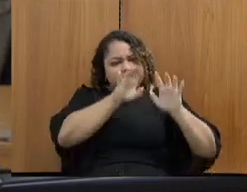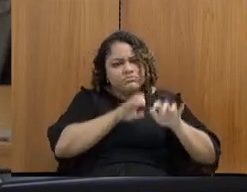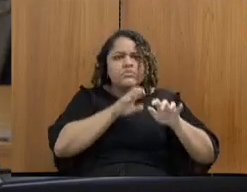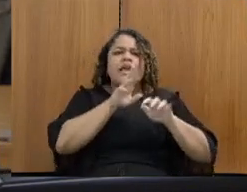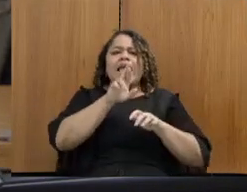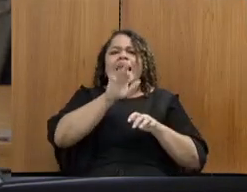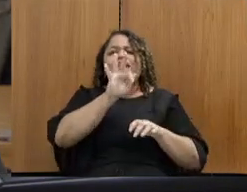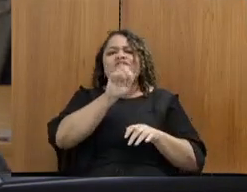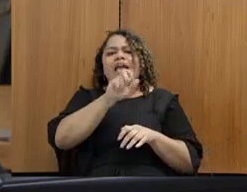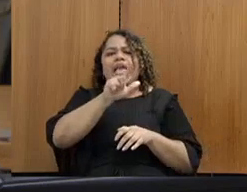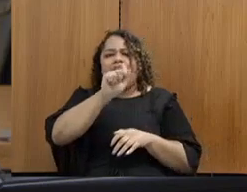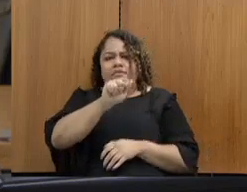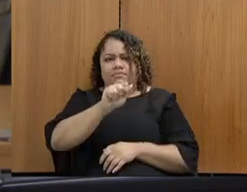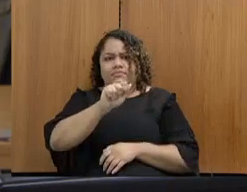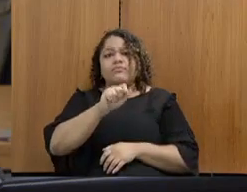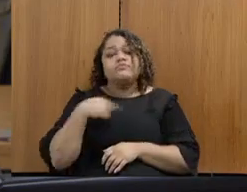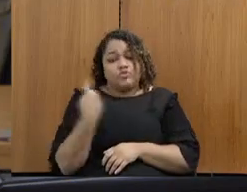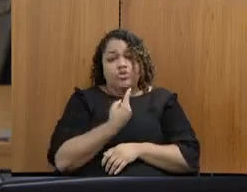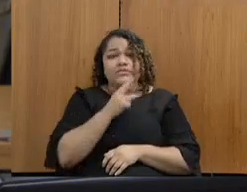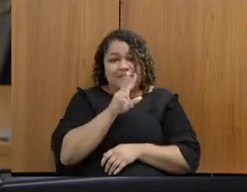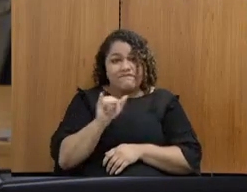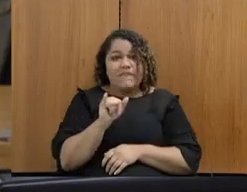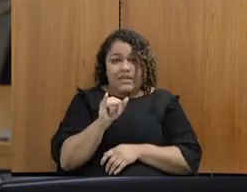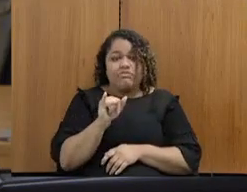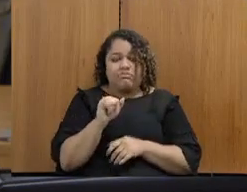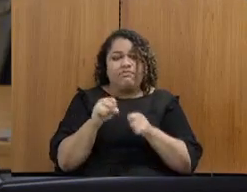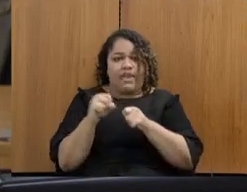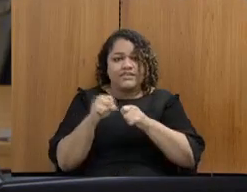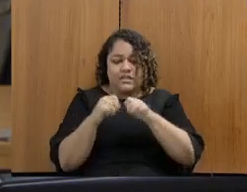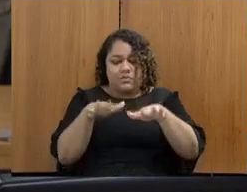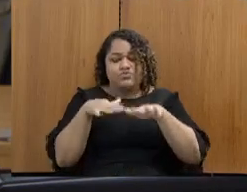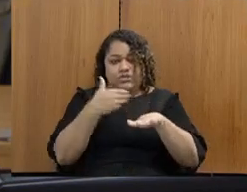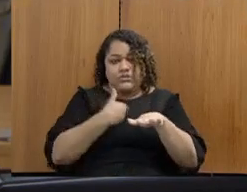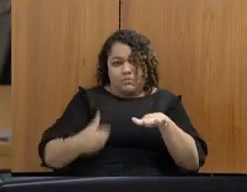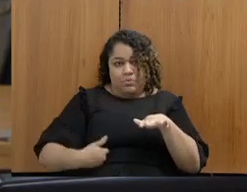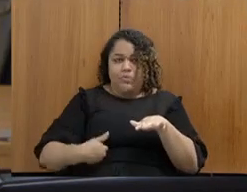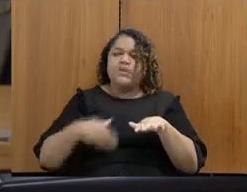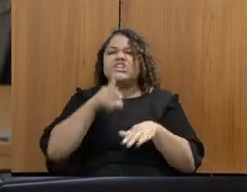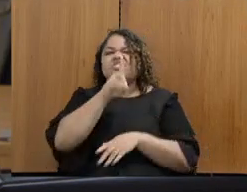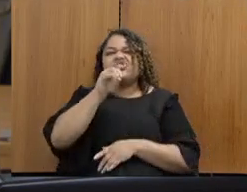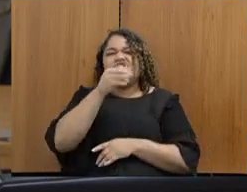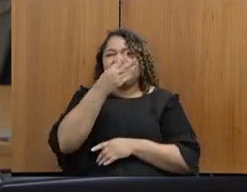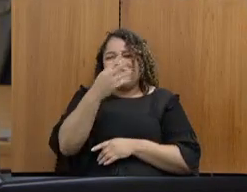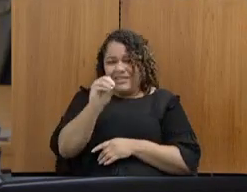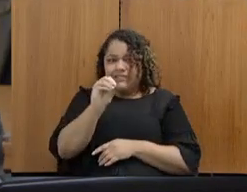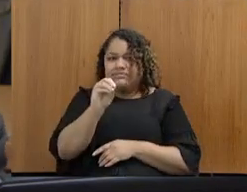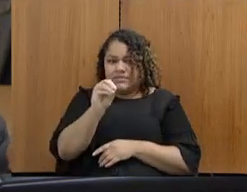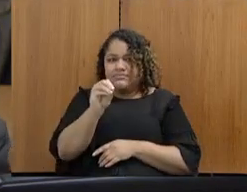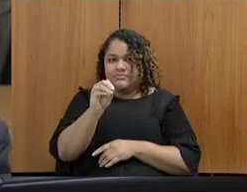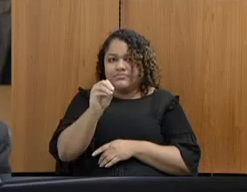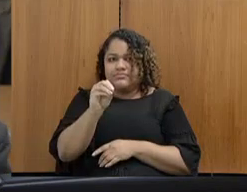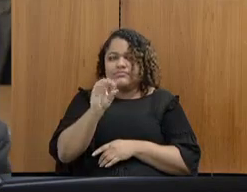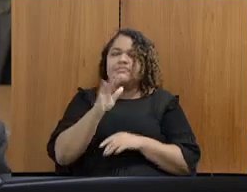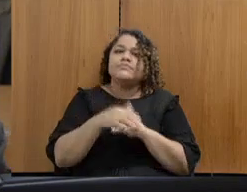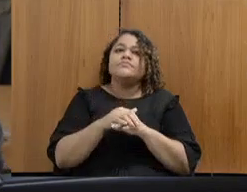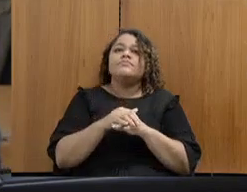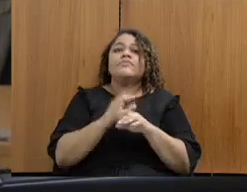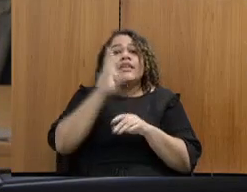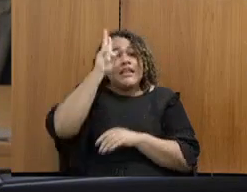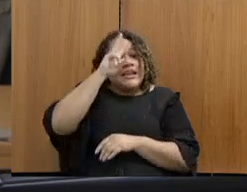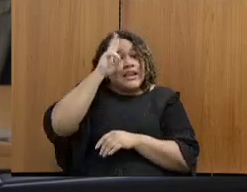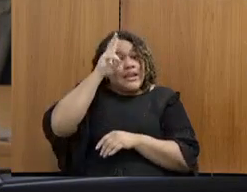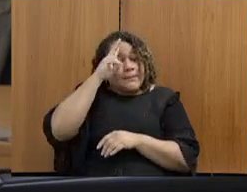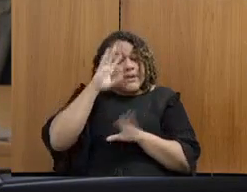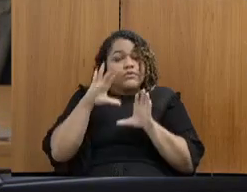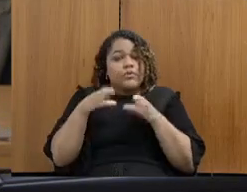pública é bom que todos aqui saibam no dia 30 de Junho para tratar especificamente o tema Lembrando que essa comissão já realizou audiência